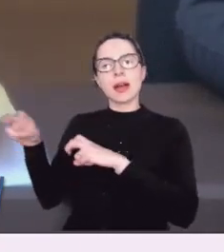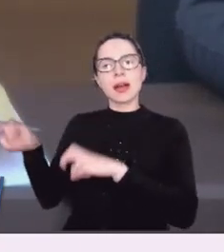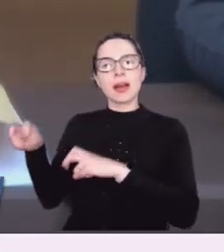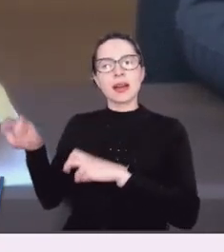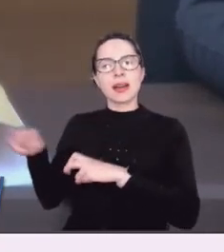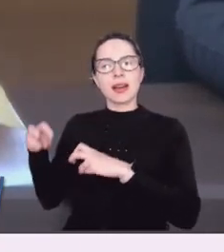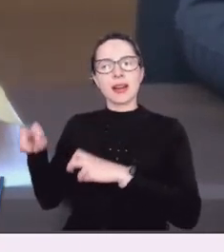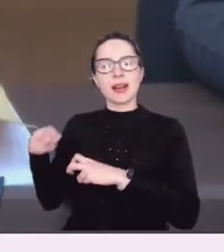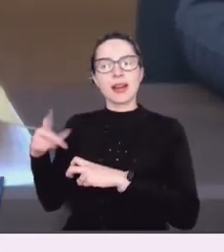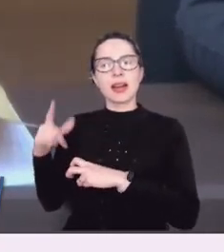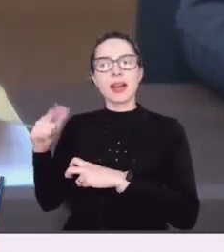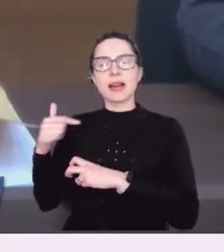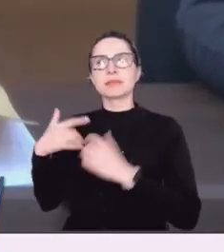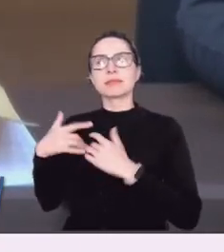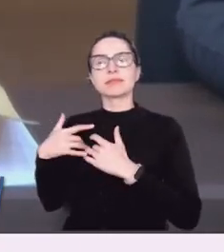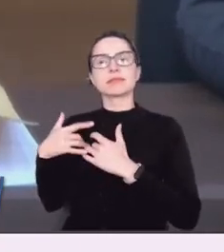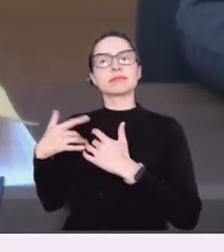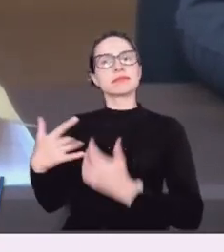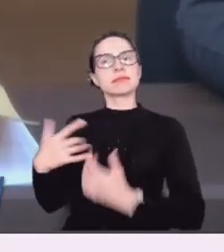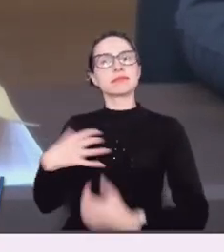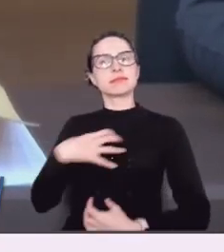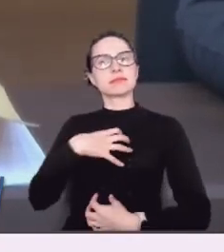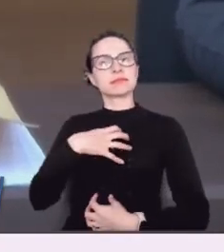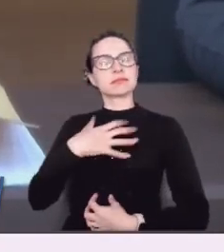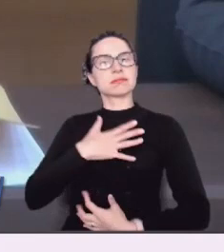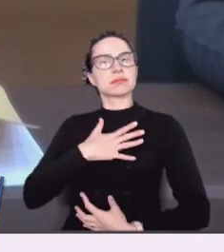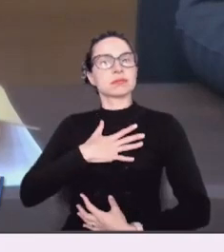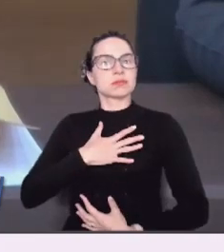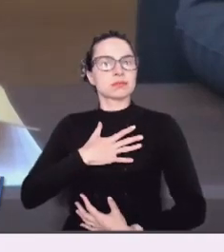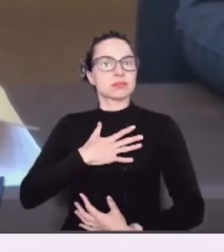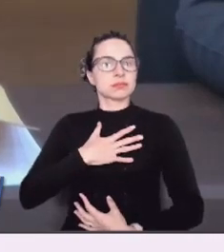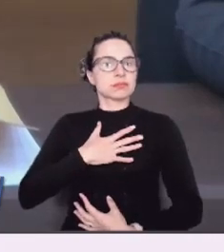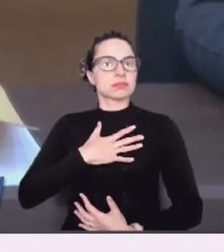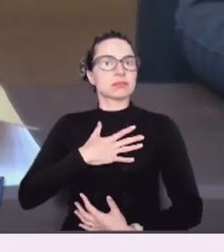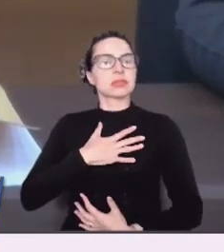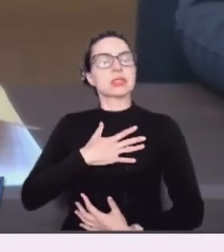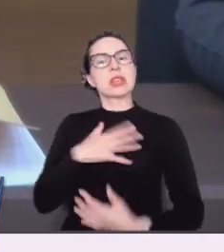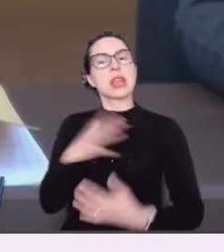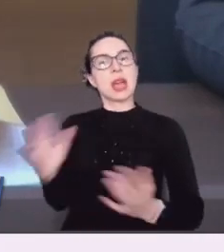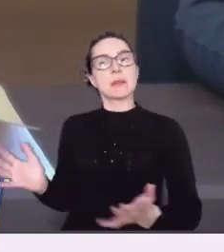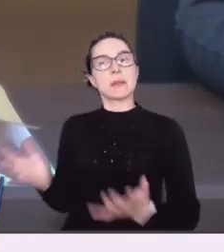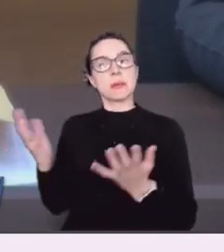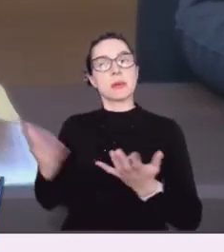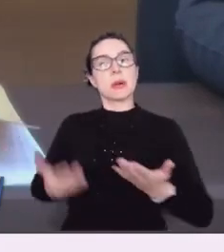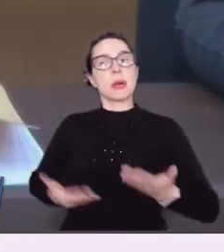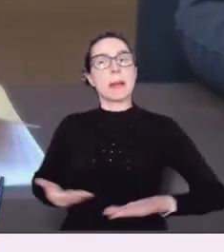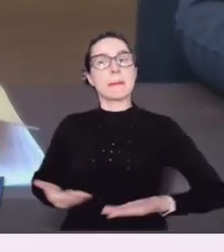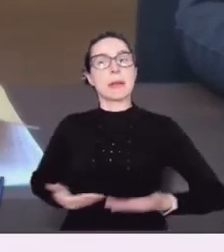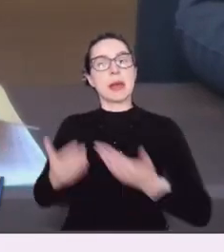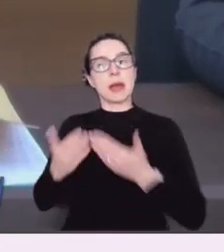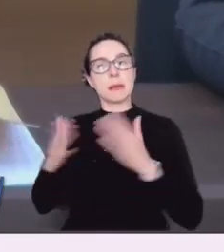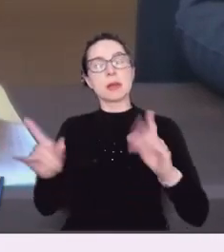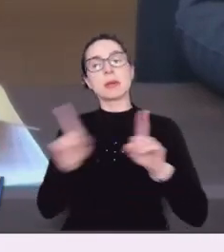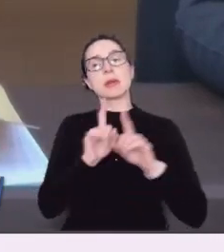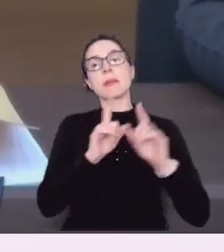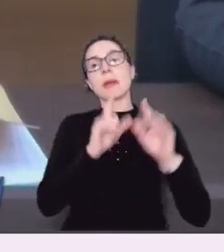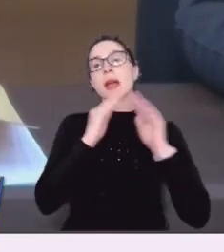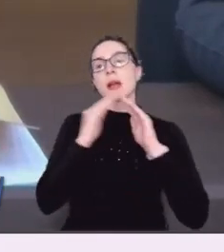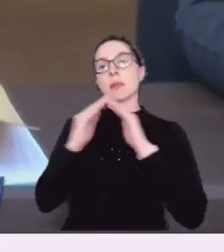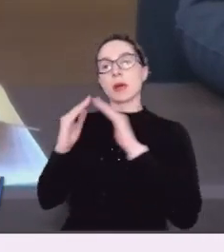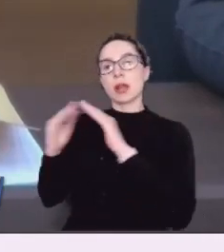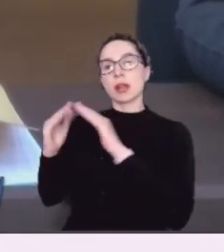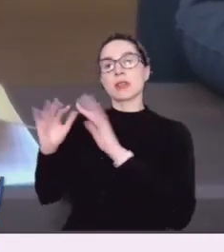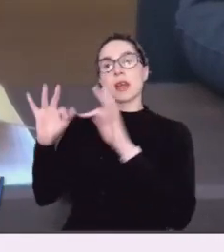ação espontânea de sua personalidade, promoveu emprego e moradias de várias famílias que ali